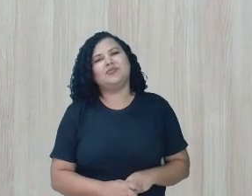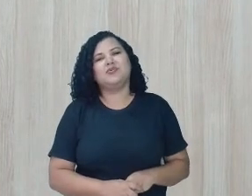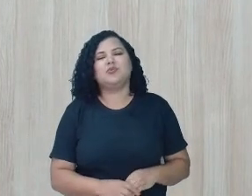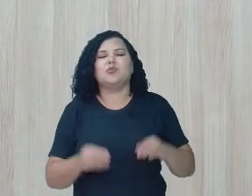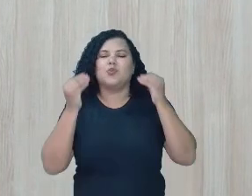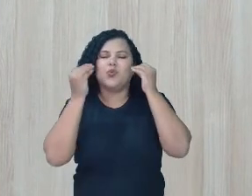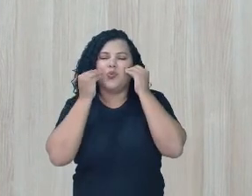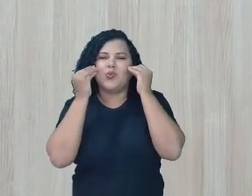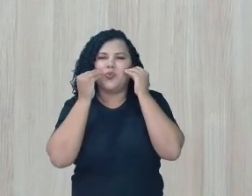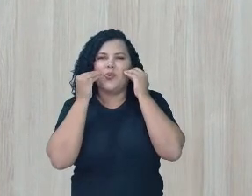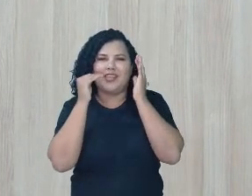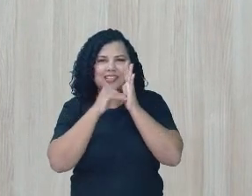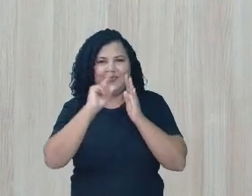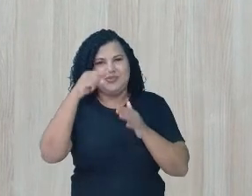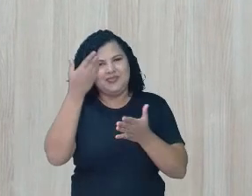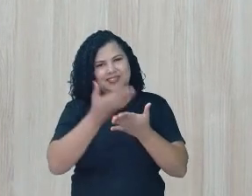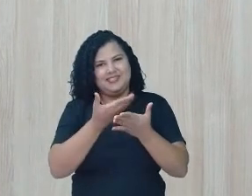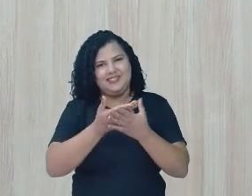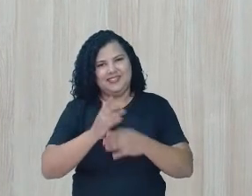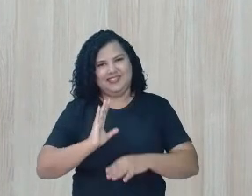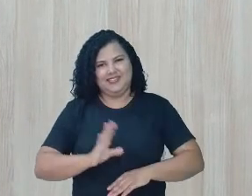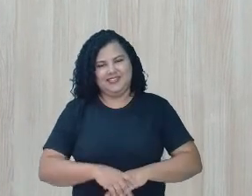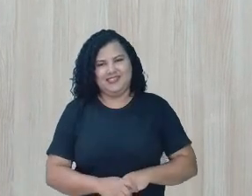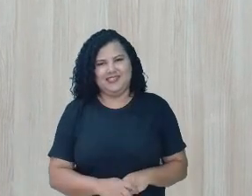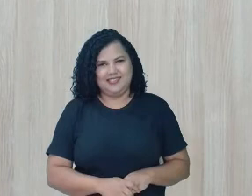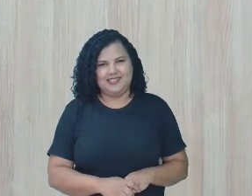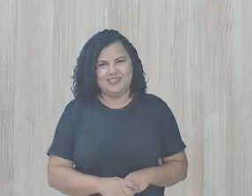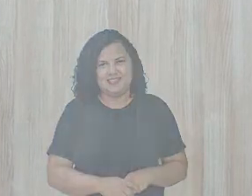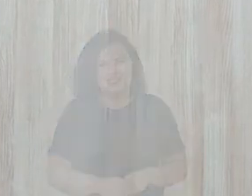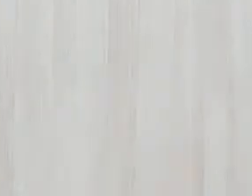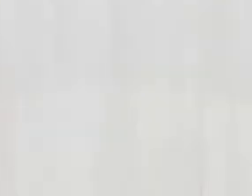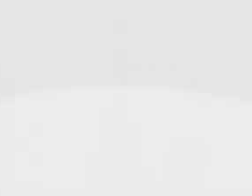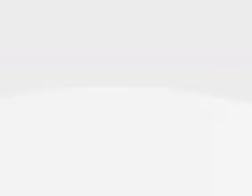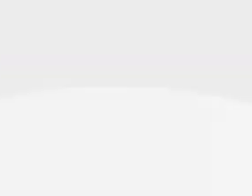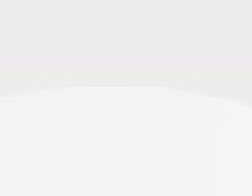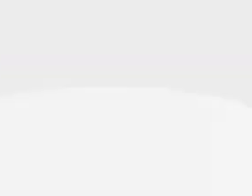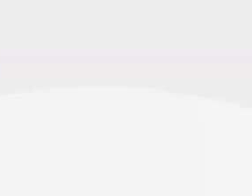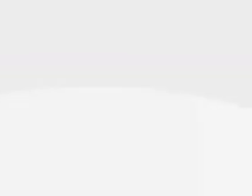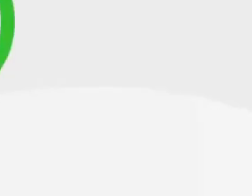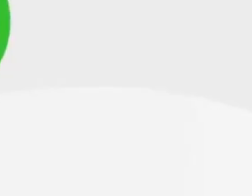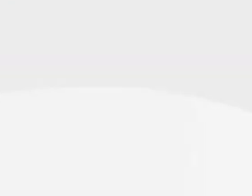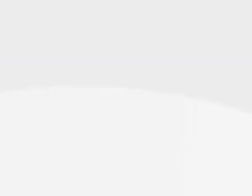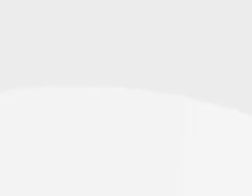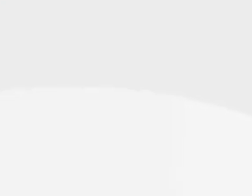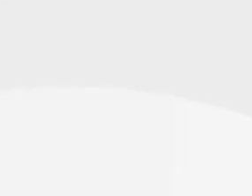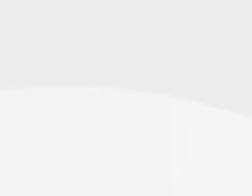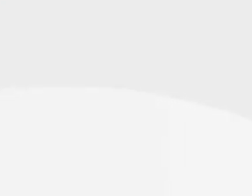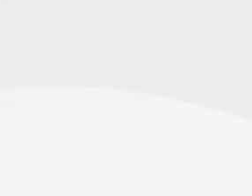Um cheiro e até a próxima aula.